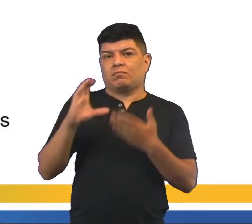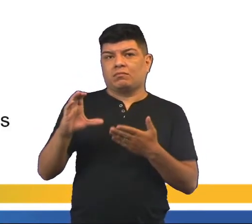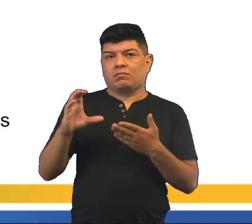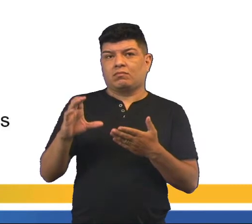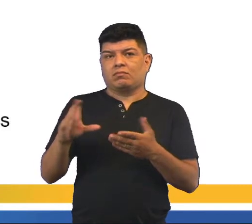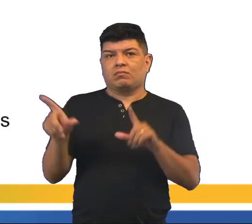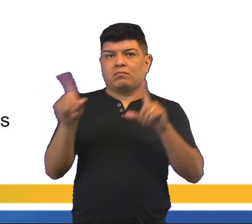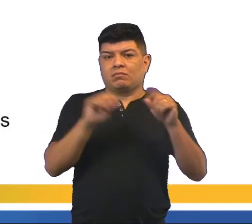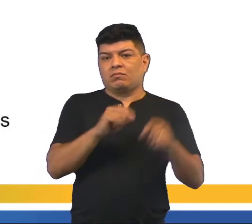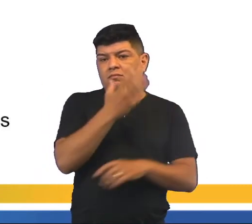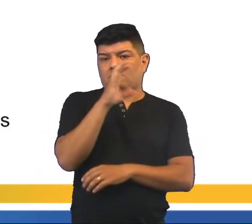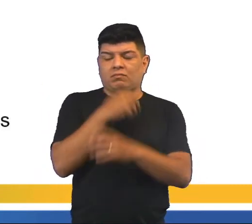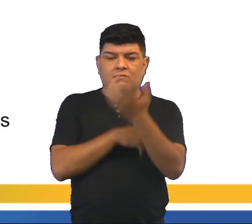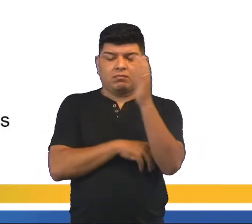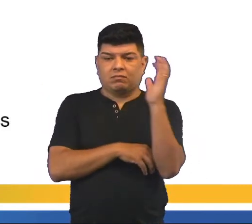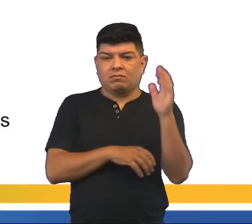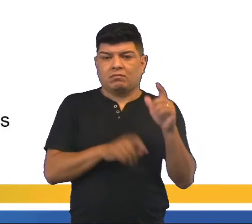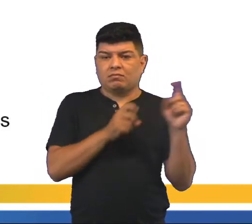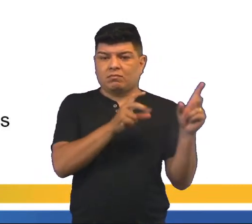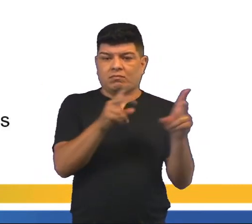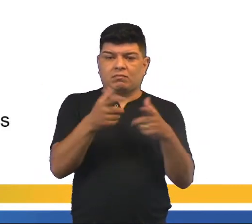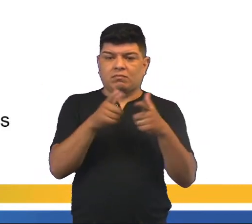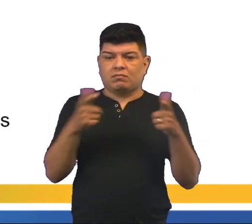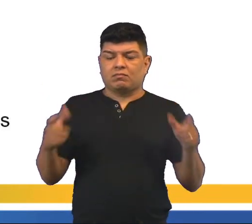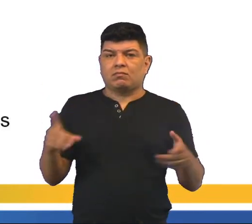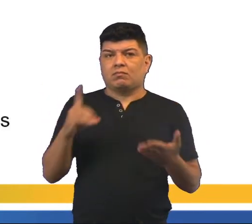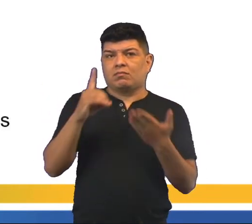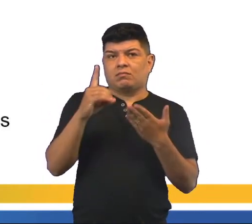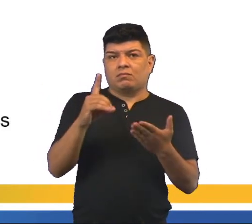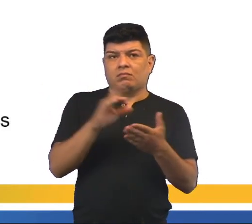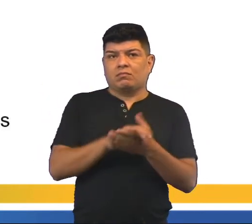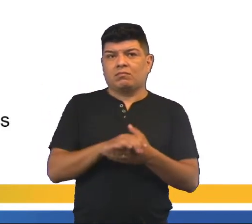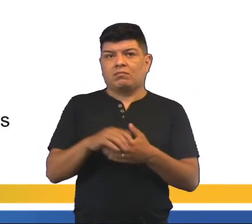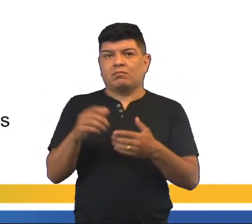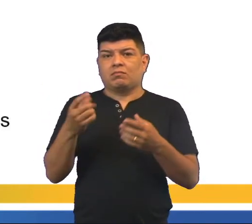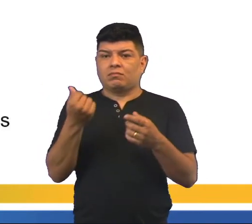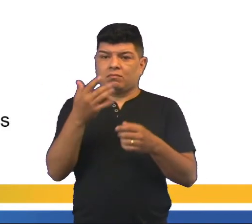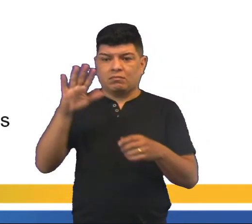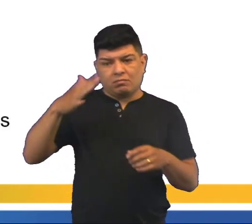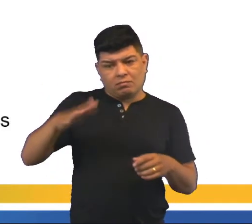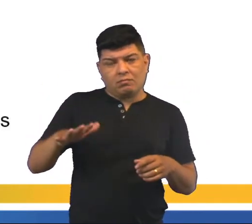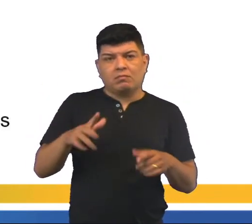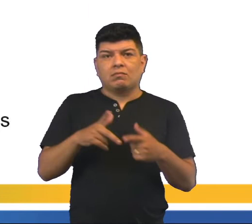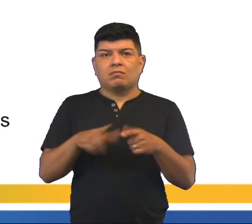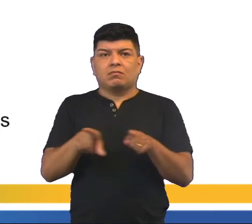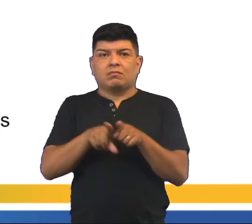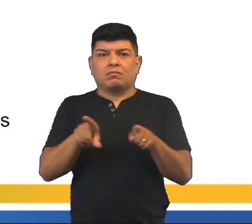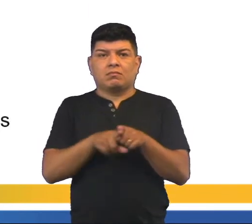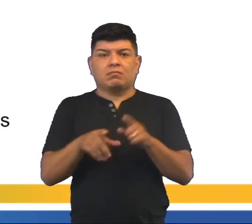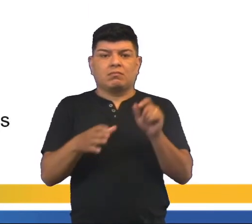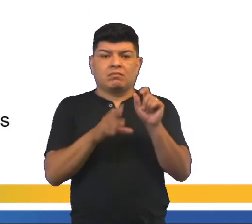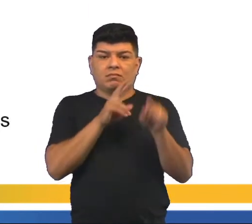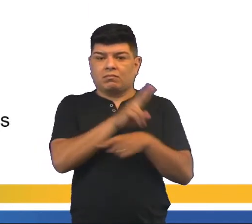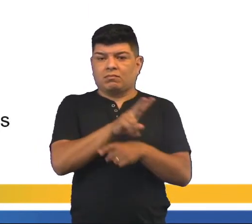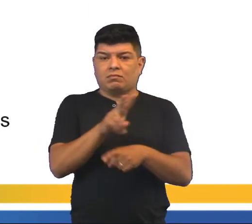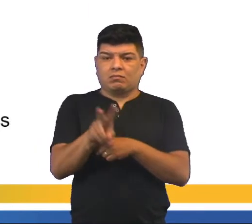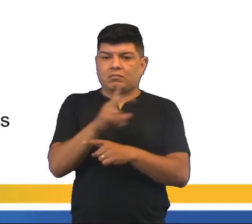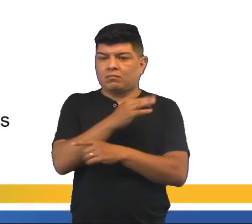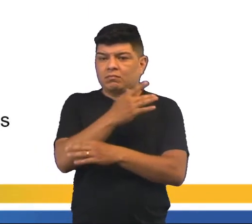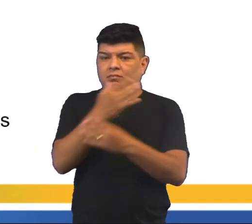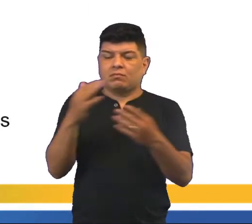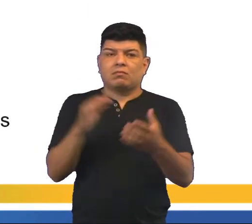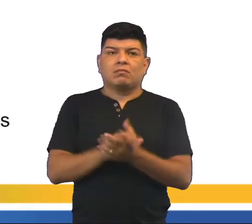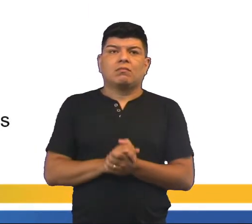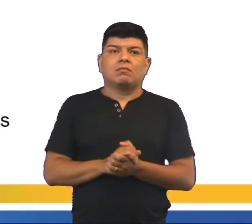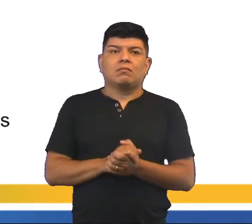das áreas florestais, aumento das exportações. D, queda no preço das commodities, conservação da